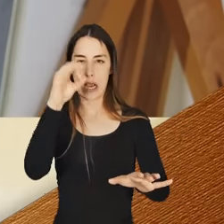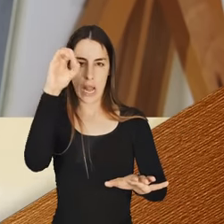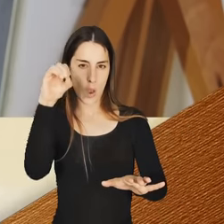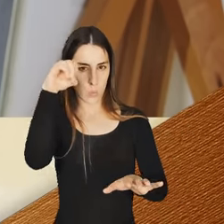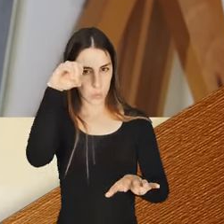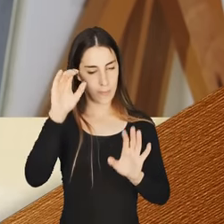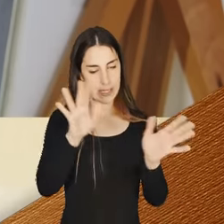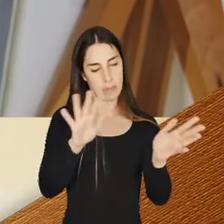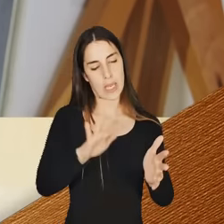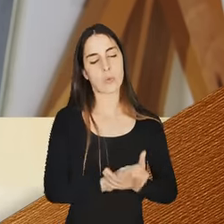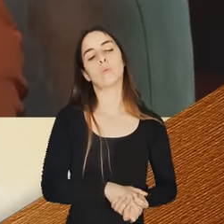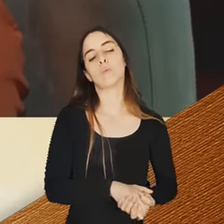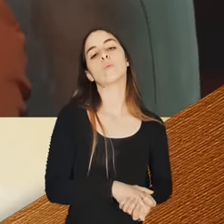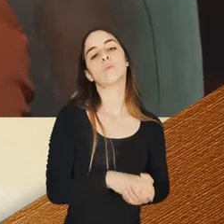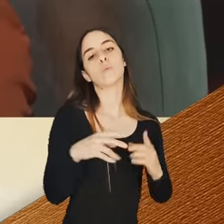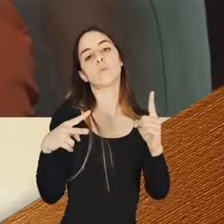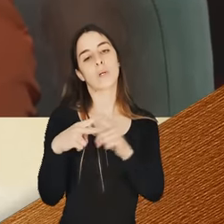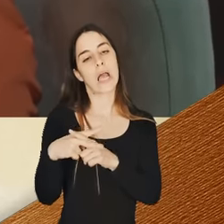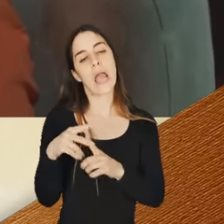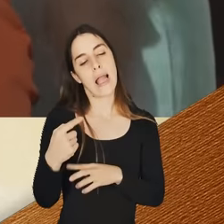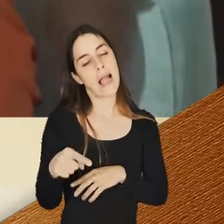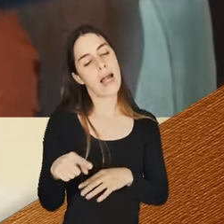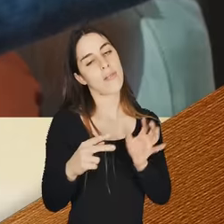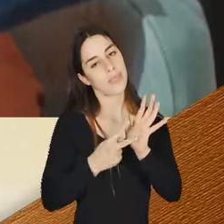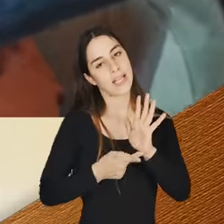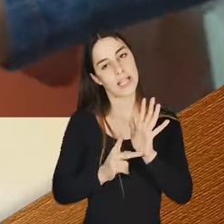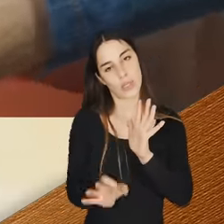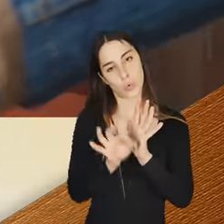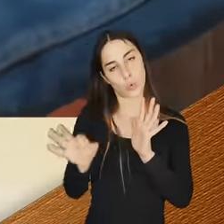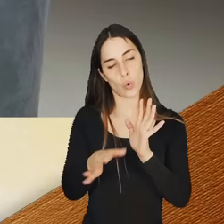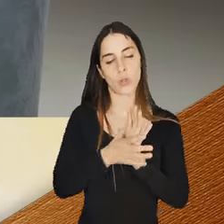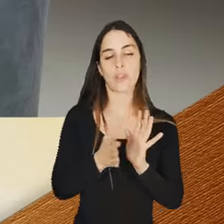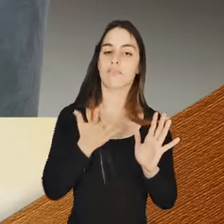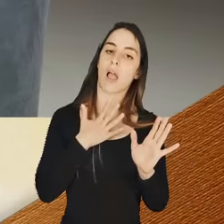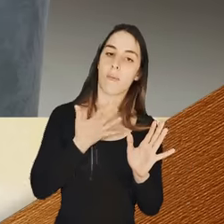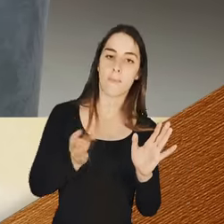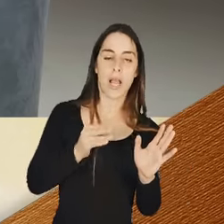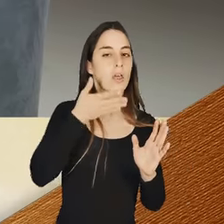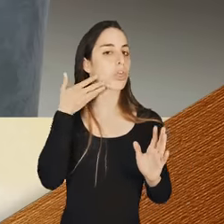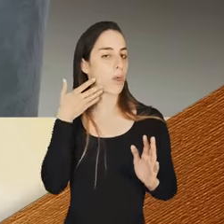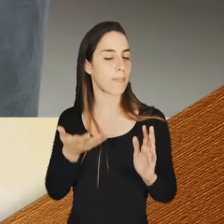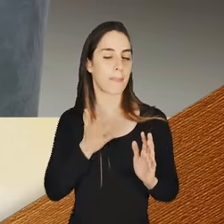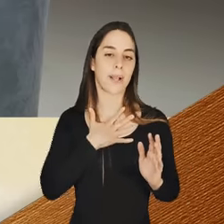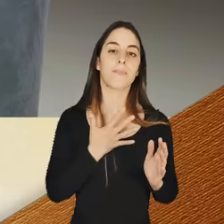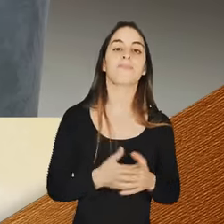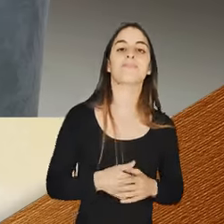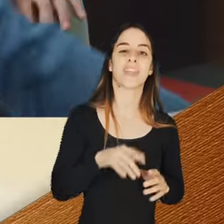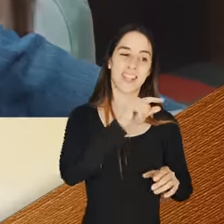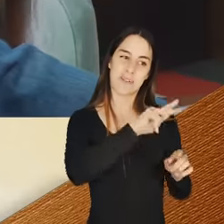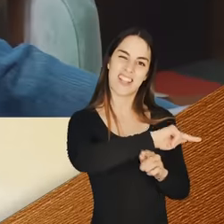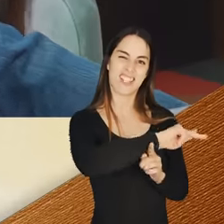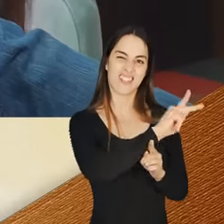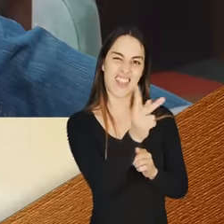graus, ok. Certo, sabes, porque Joana? A minha técnica é essa, dá-me mais jeito para mim. Exatamente. Está bem assim? Também depende do transferidor. Verdade.